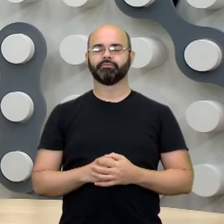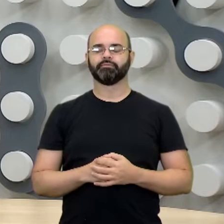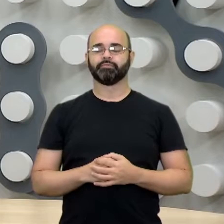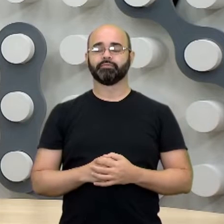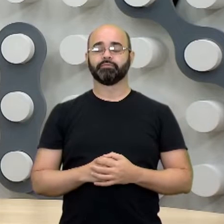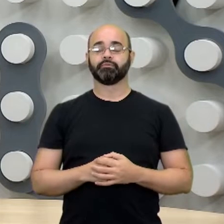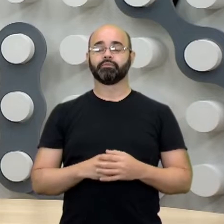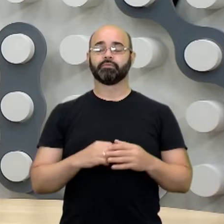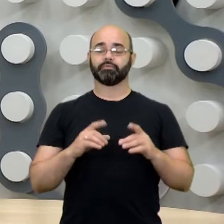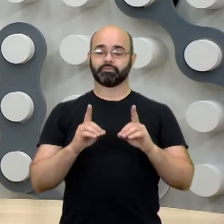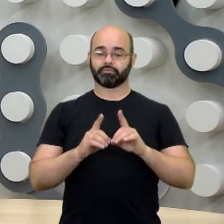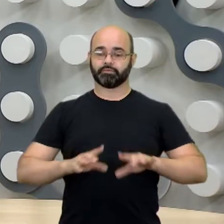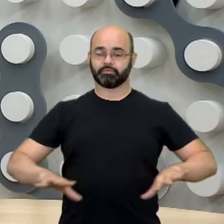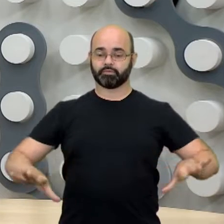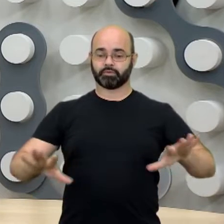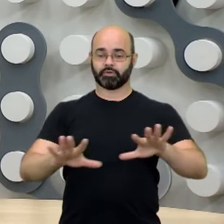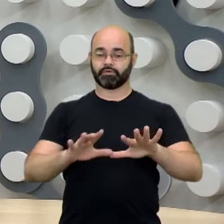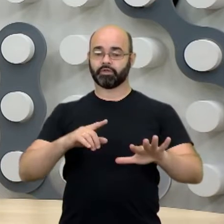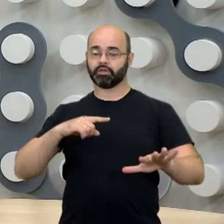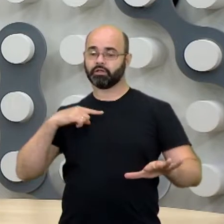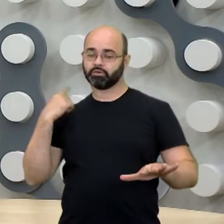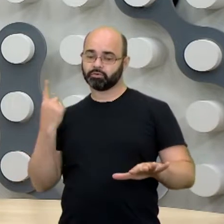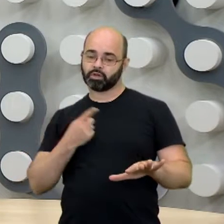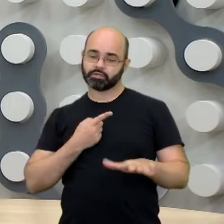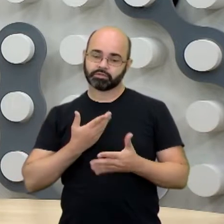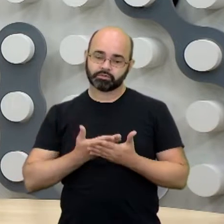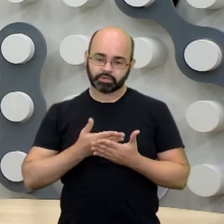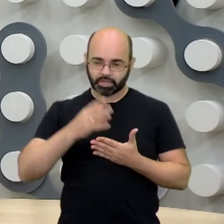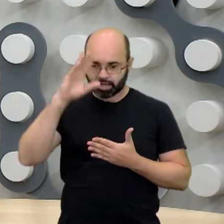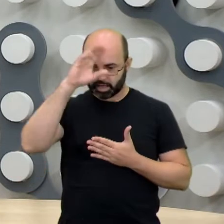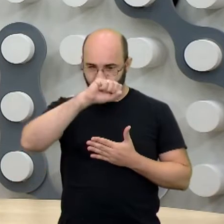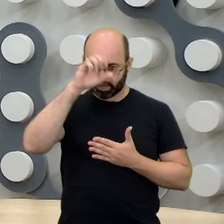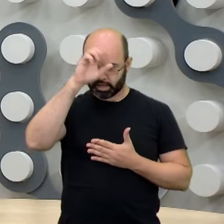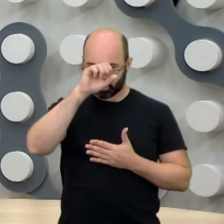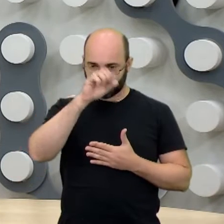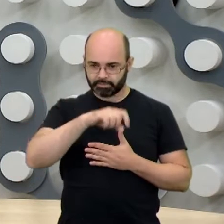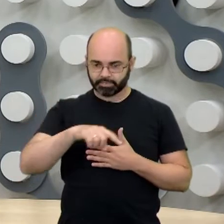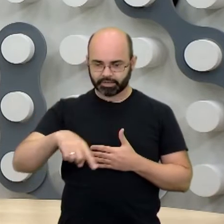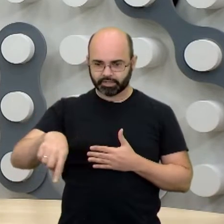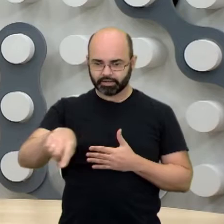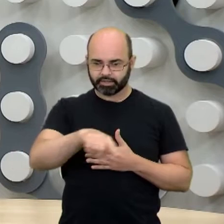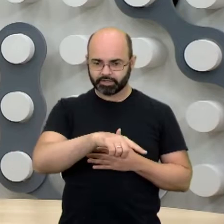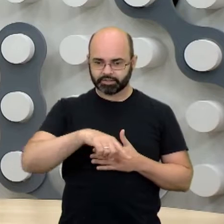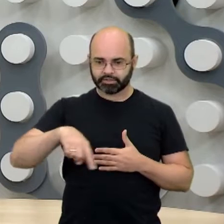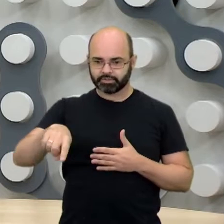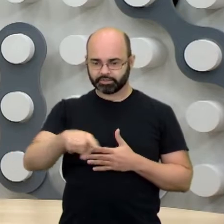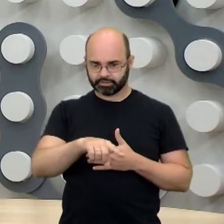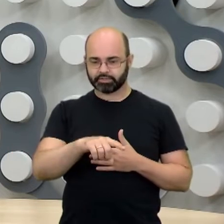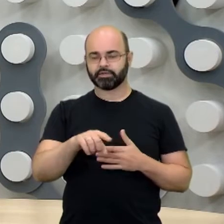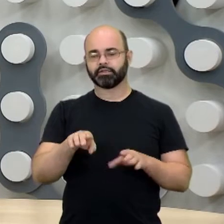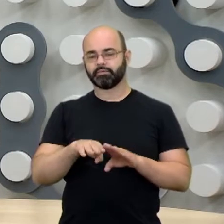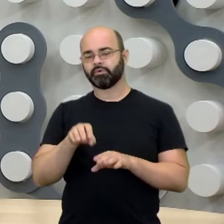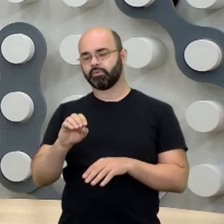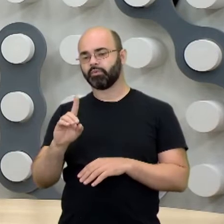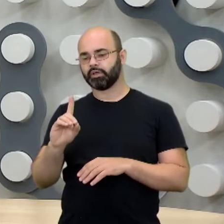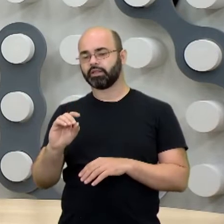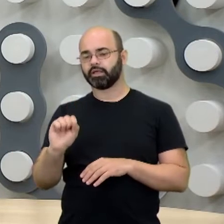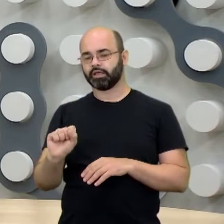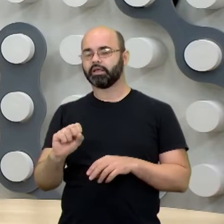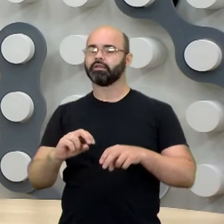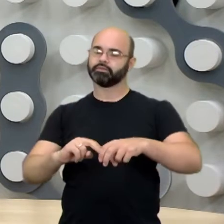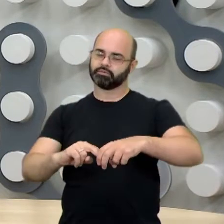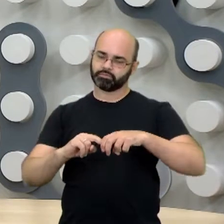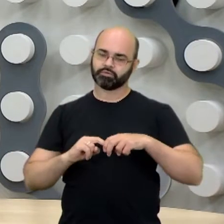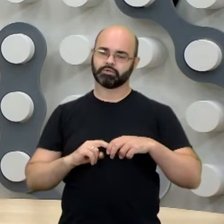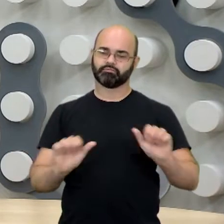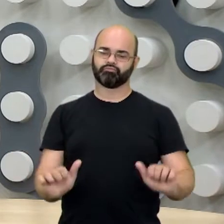leque, né, para, além dos conceitos populacionais, também estar estudando aí os ODS. Vocês viram muito isso o ano passado, aí